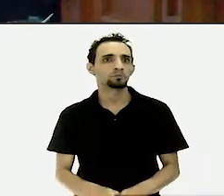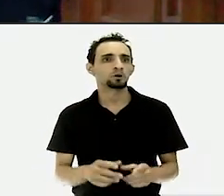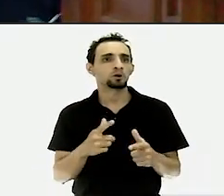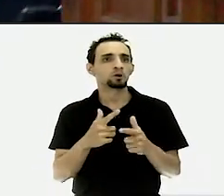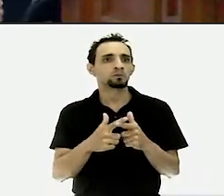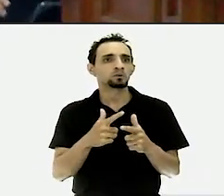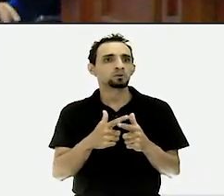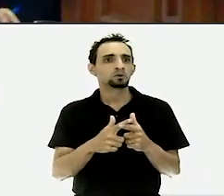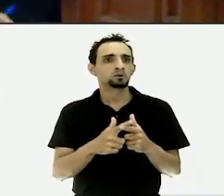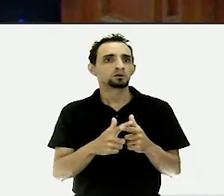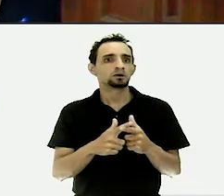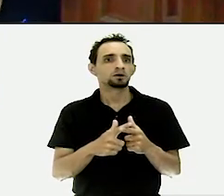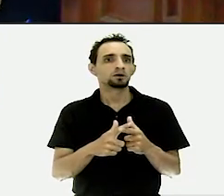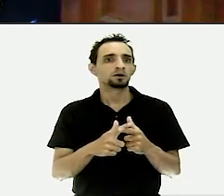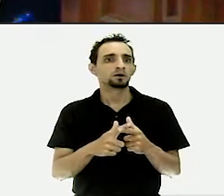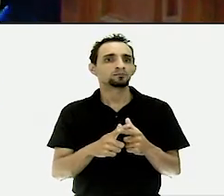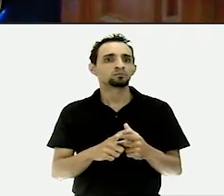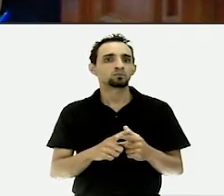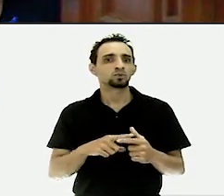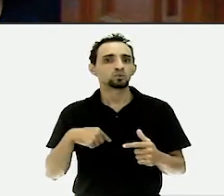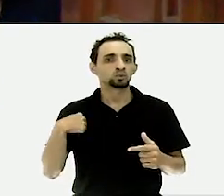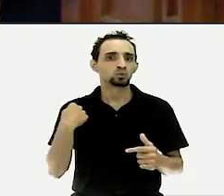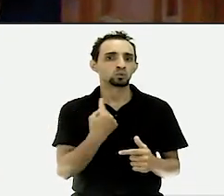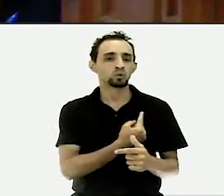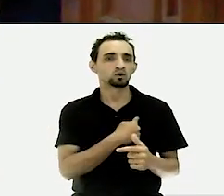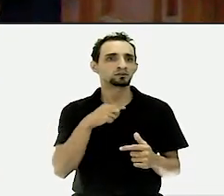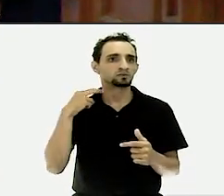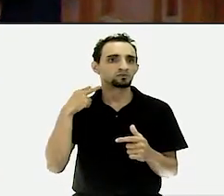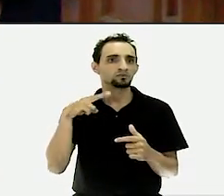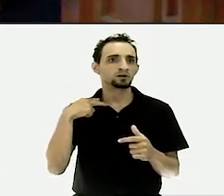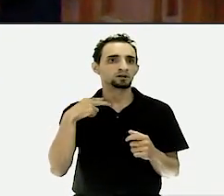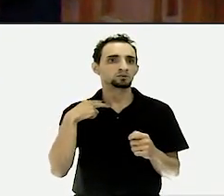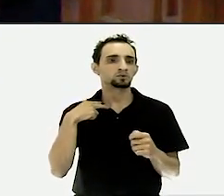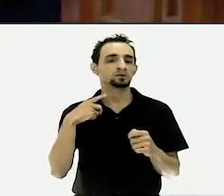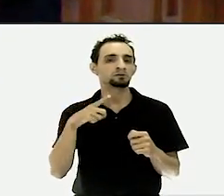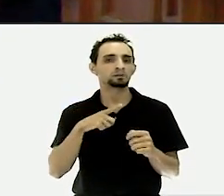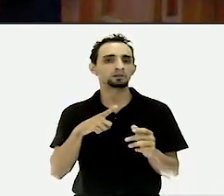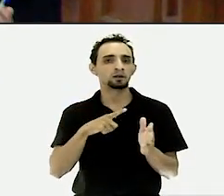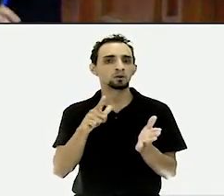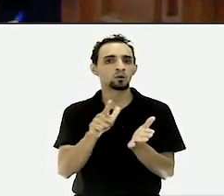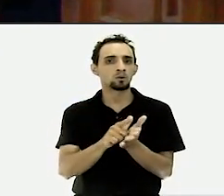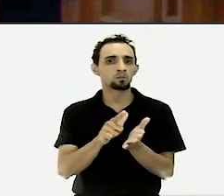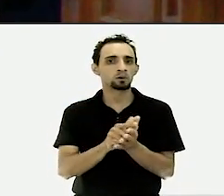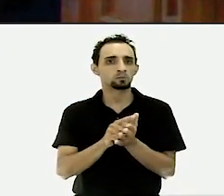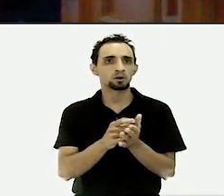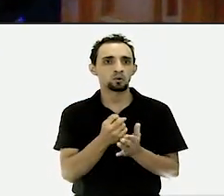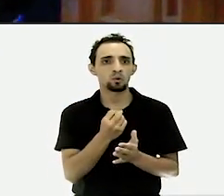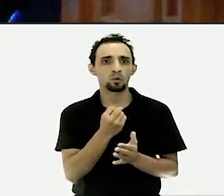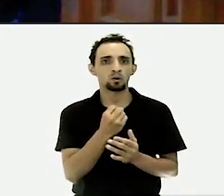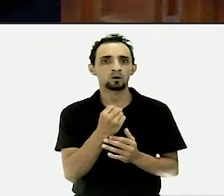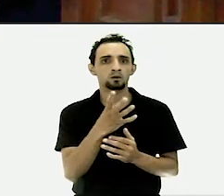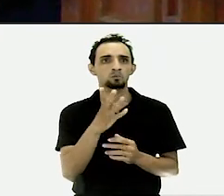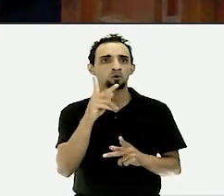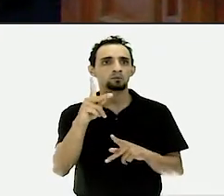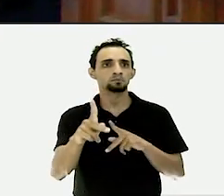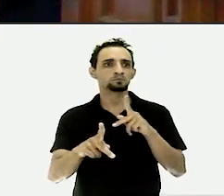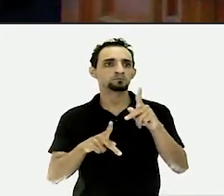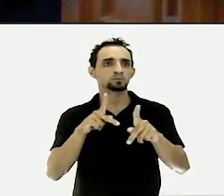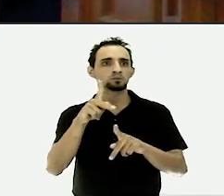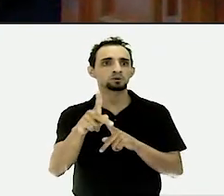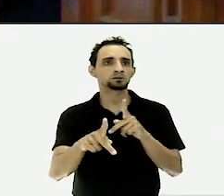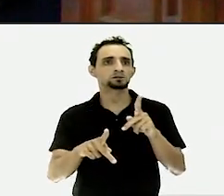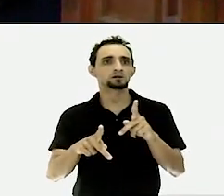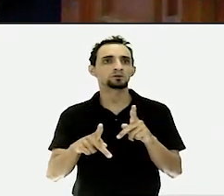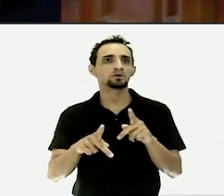demais vereadores, realmente tem que fazer a cobrança, porque esse é o nosso papel, tem que trazer o melhor para a nossa cidade. Então, vou continuar trabalhando